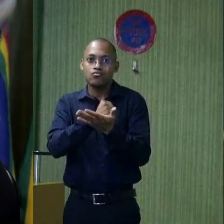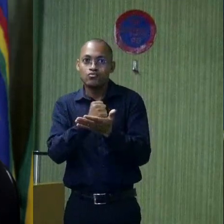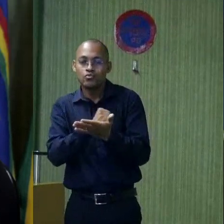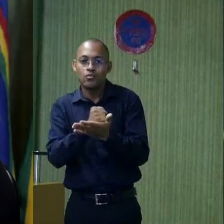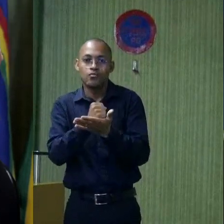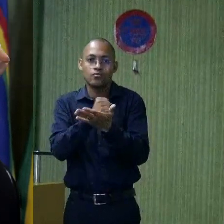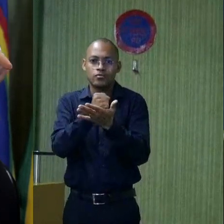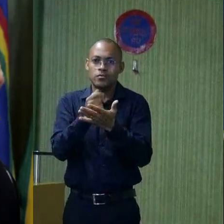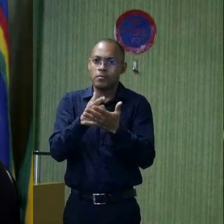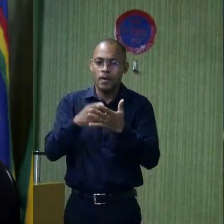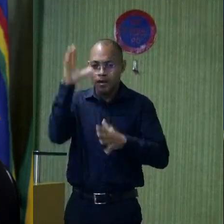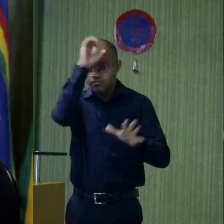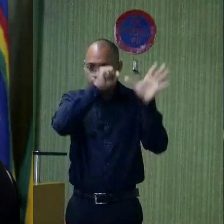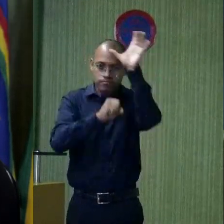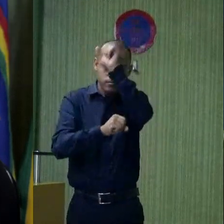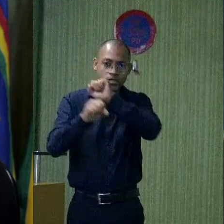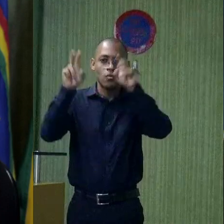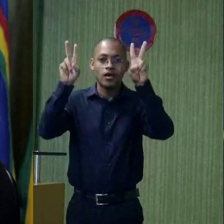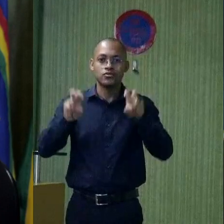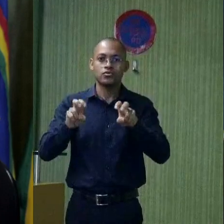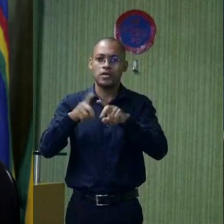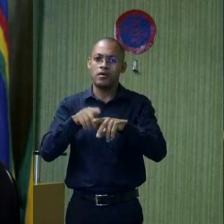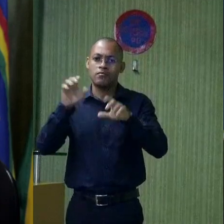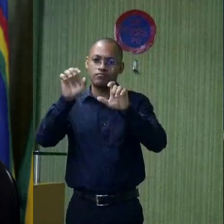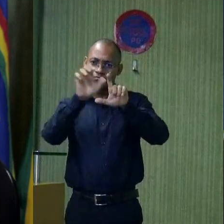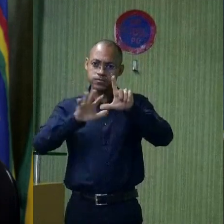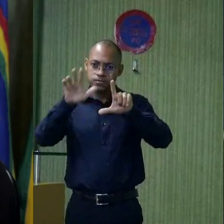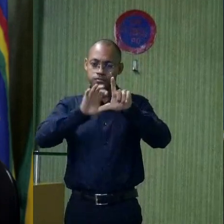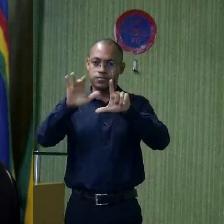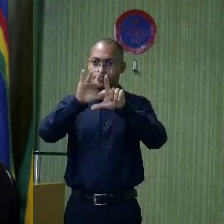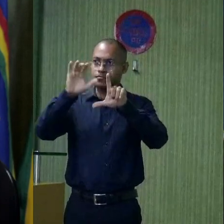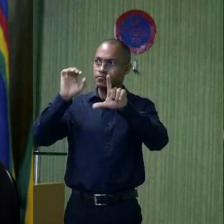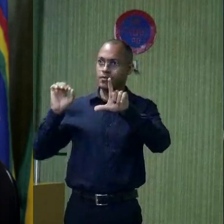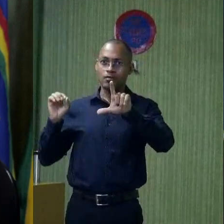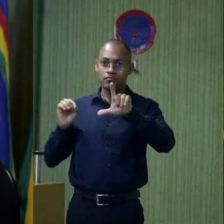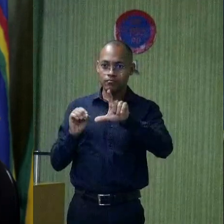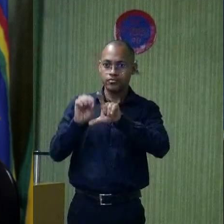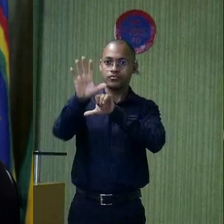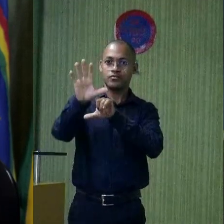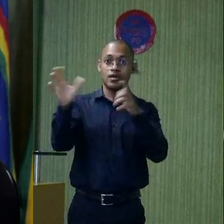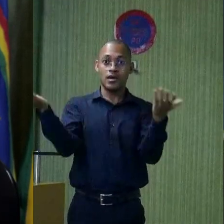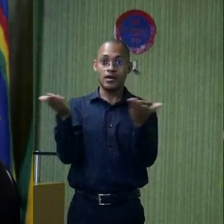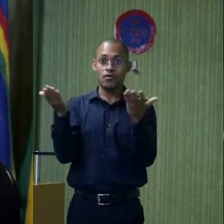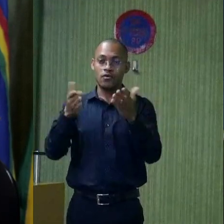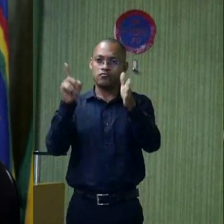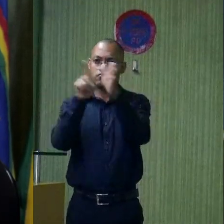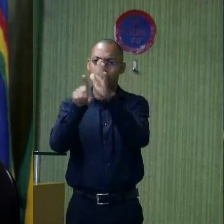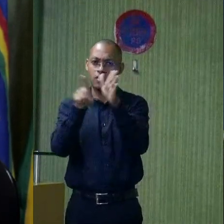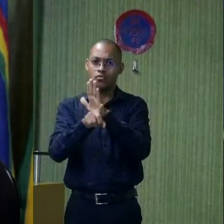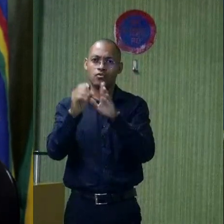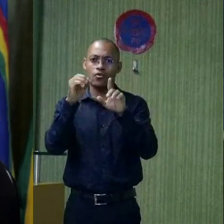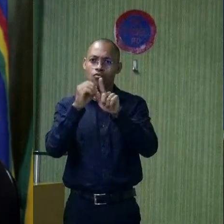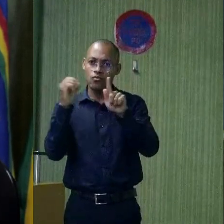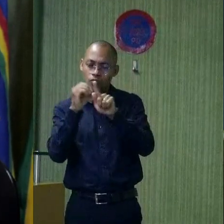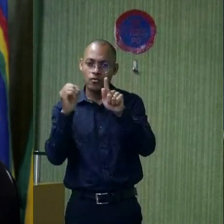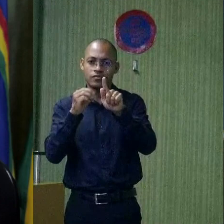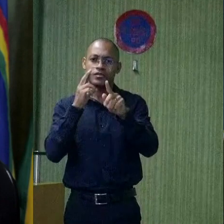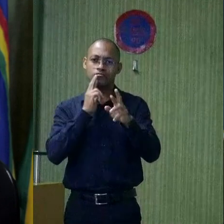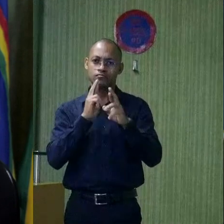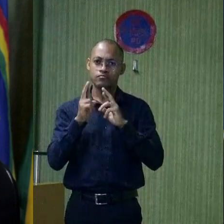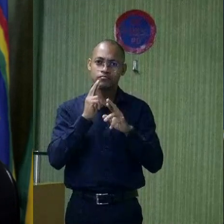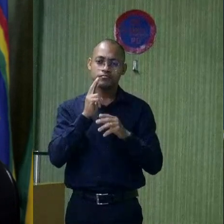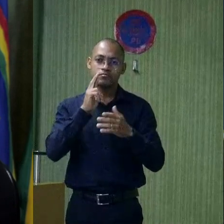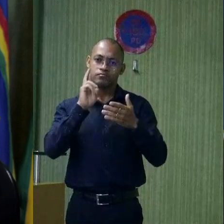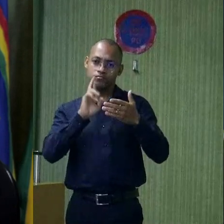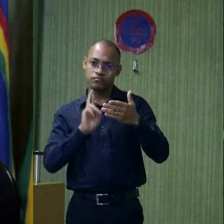fazer uma gamificação vamos pega esse CR code que vai abrir aí uma uma um questionário no Google para vocês responderem em equipe isso